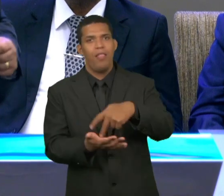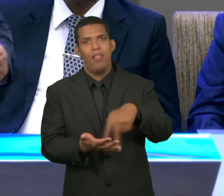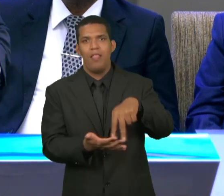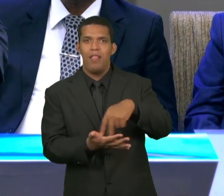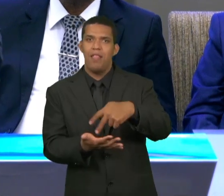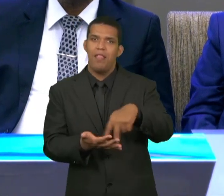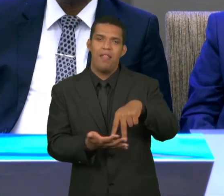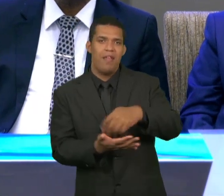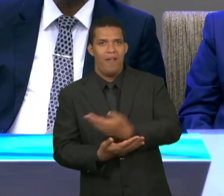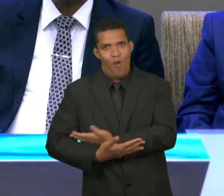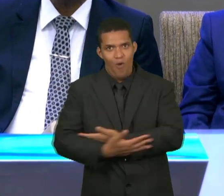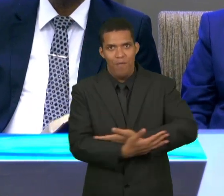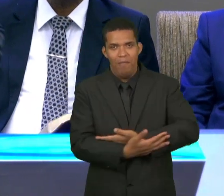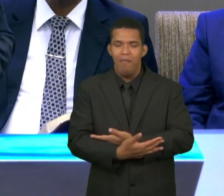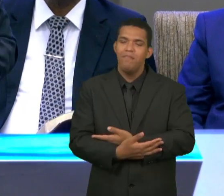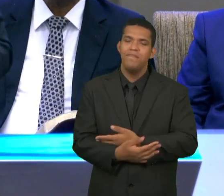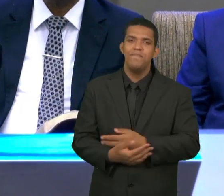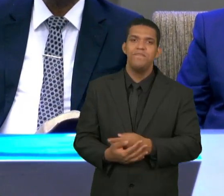mãe.